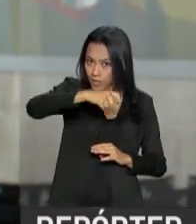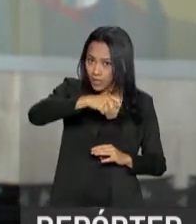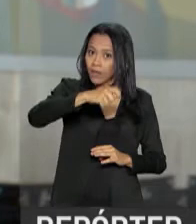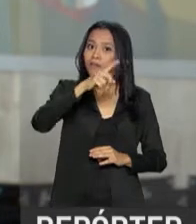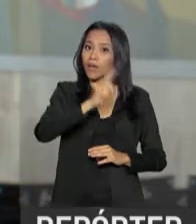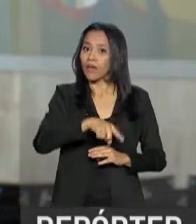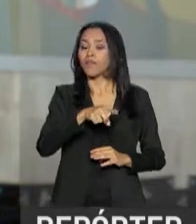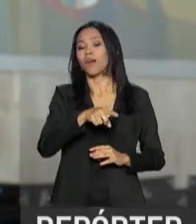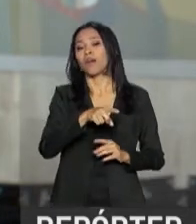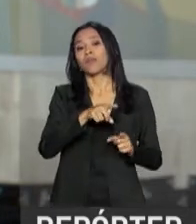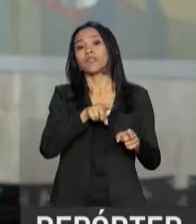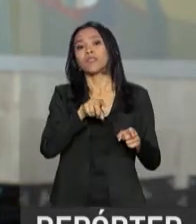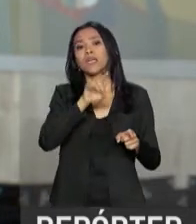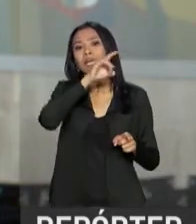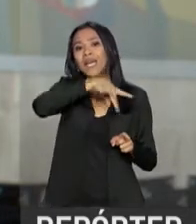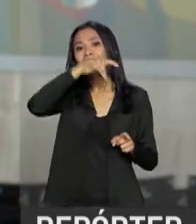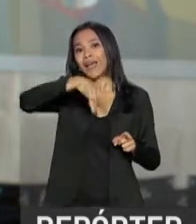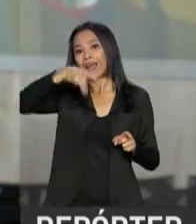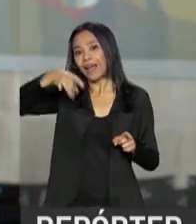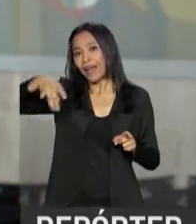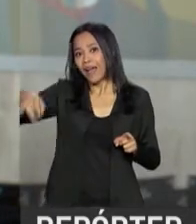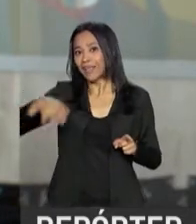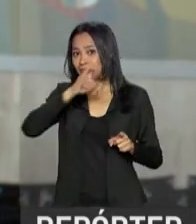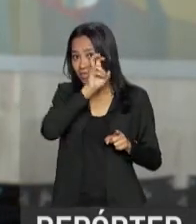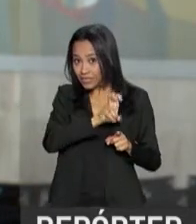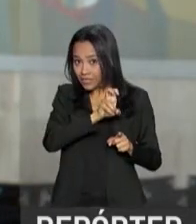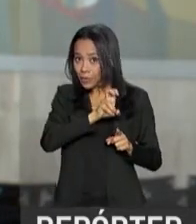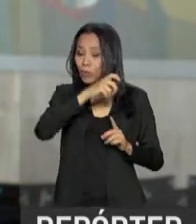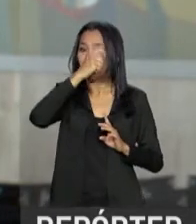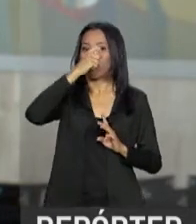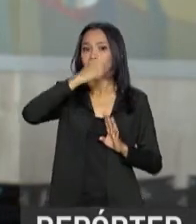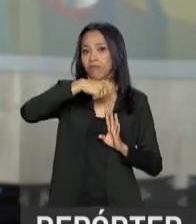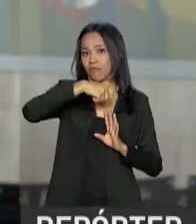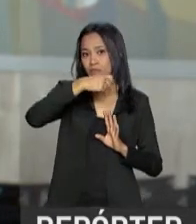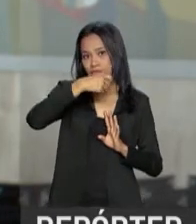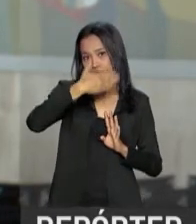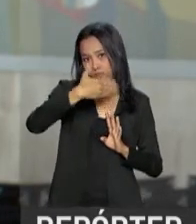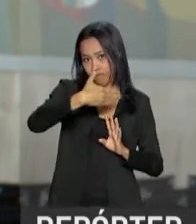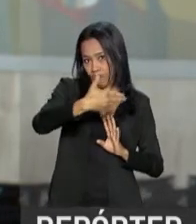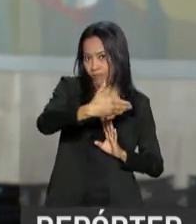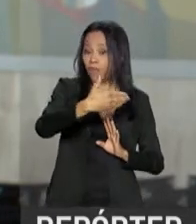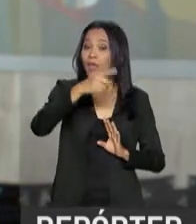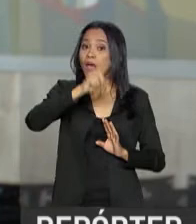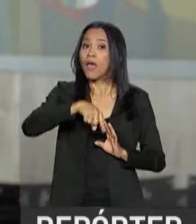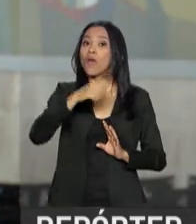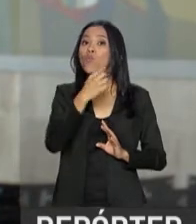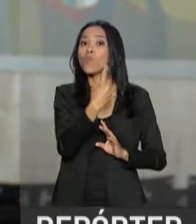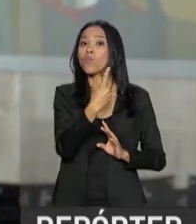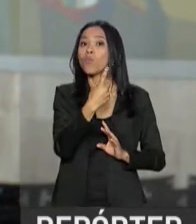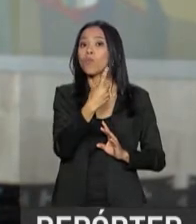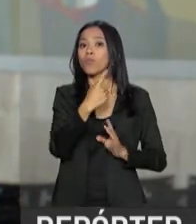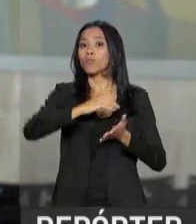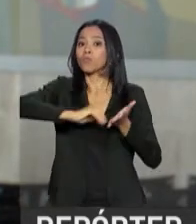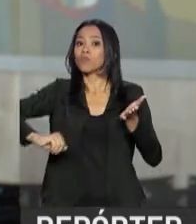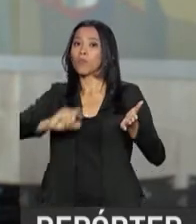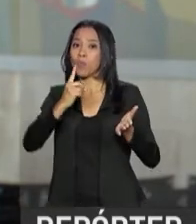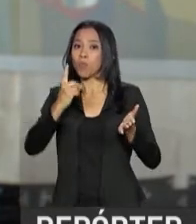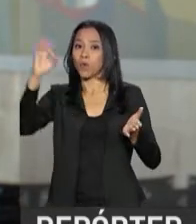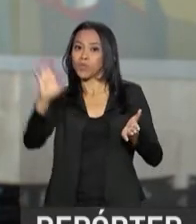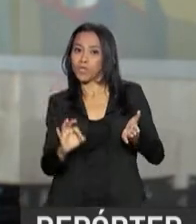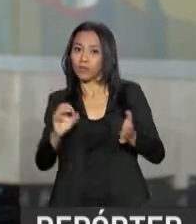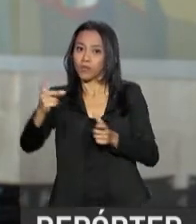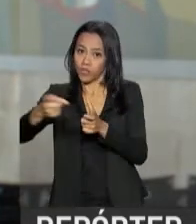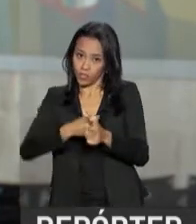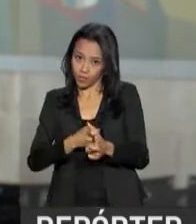sendo que o valor de cada uma dessas cinco parcelas corresponderá a 1% da dívida consolidada